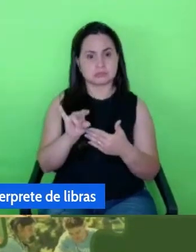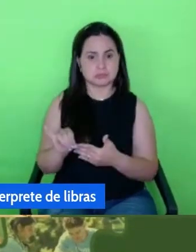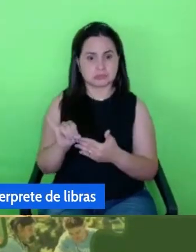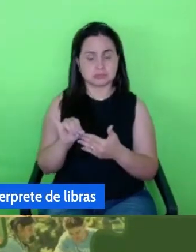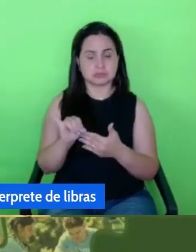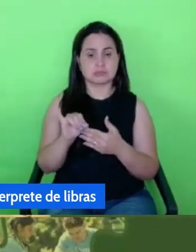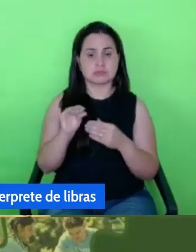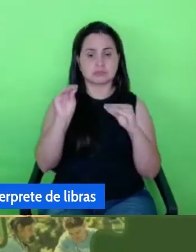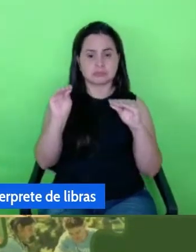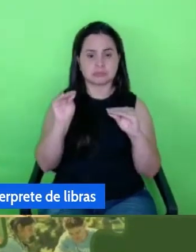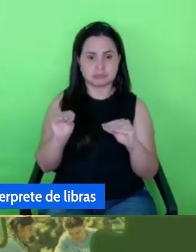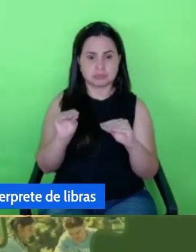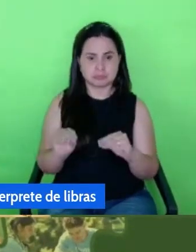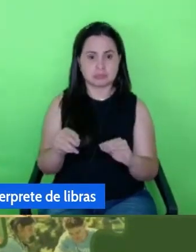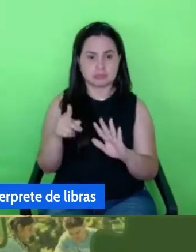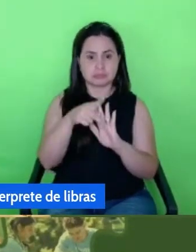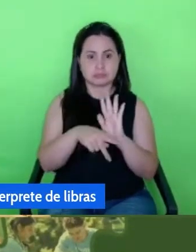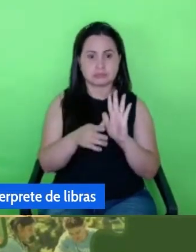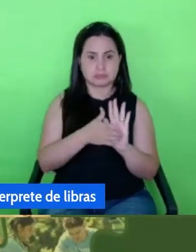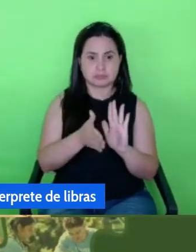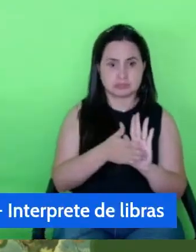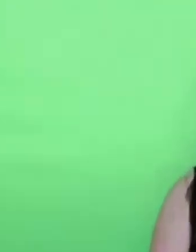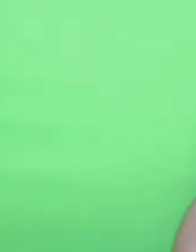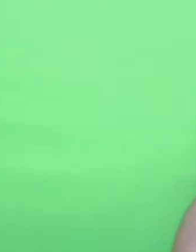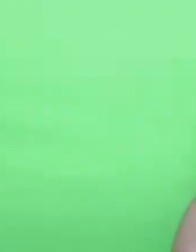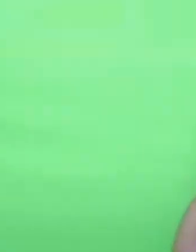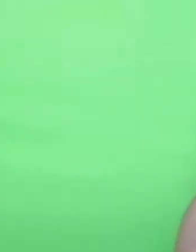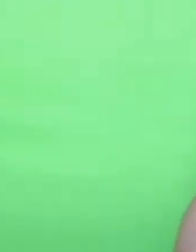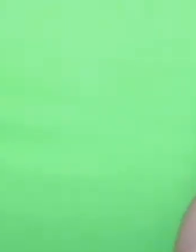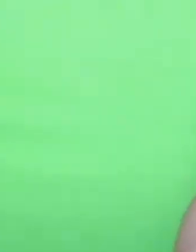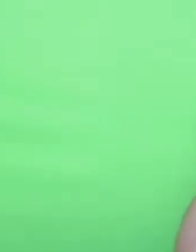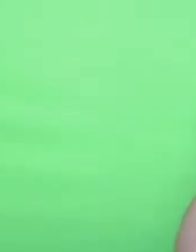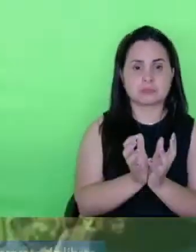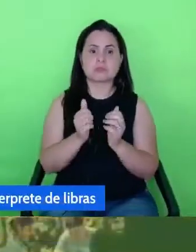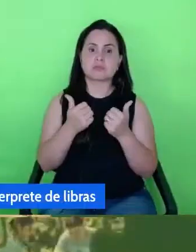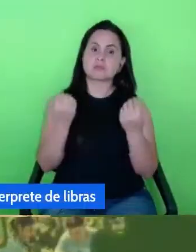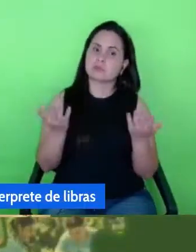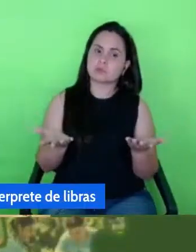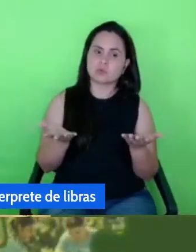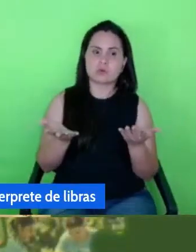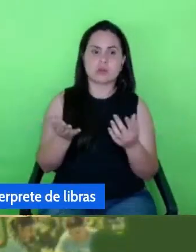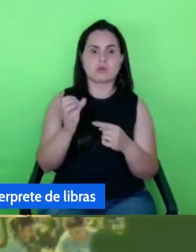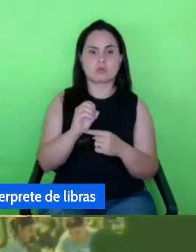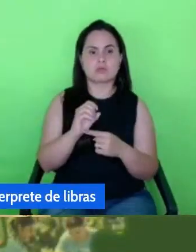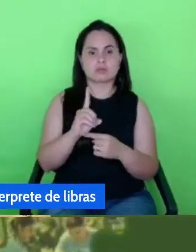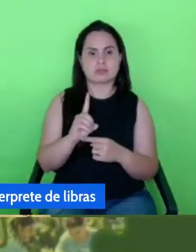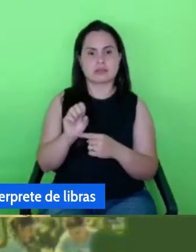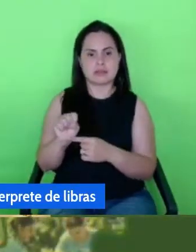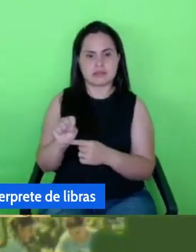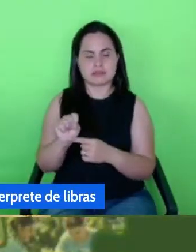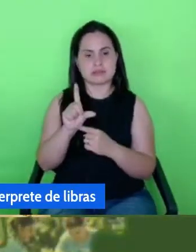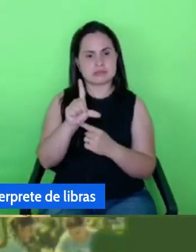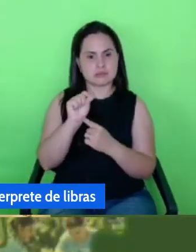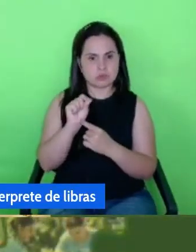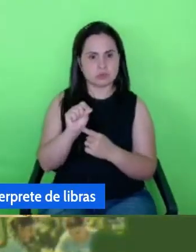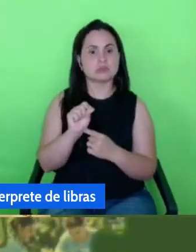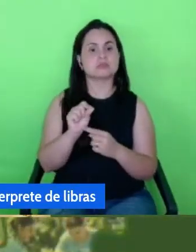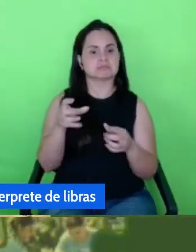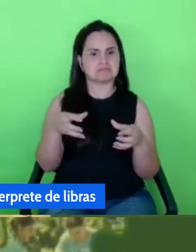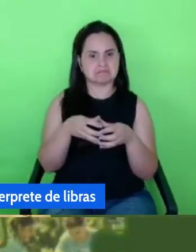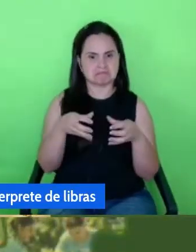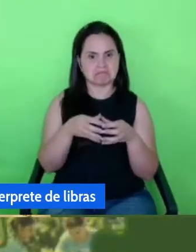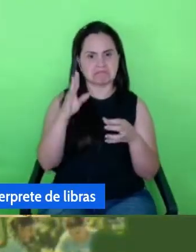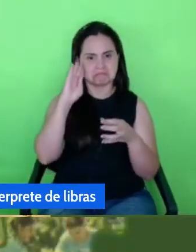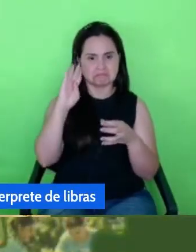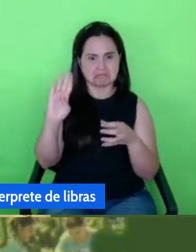da proposta, né? Colocar o nome da equipe de vocês, qual é a ODS escolhida pela equipe, a primeira ODS principal,